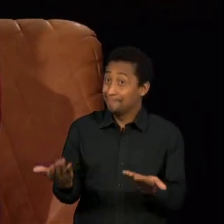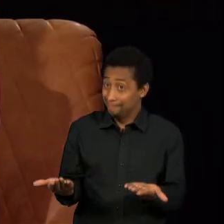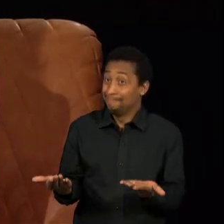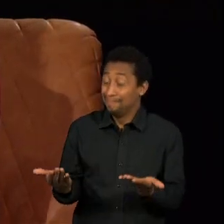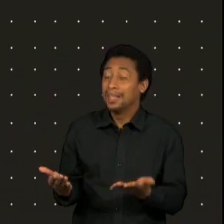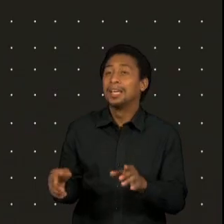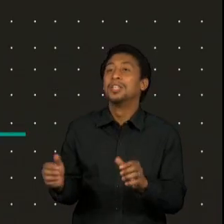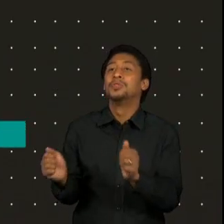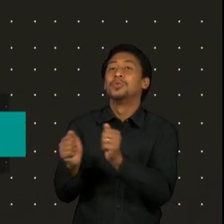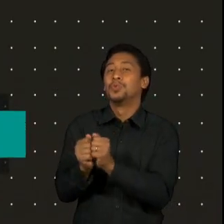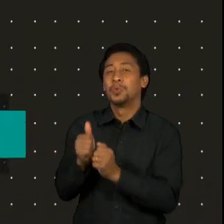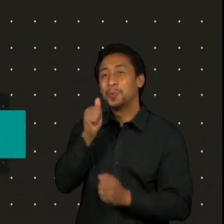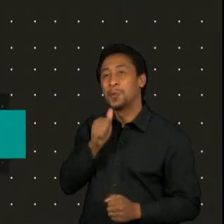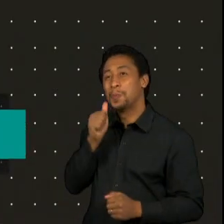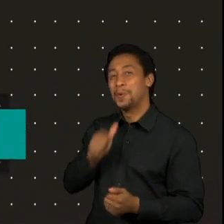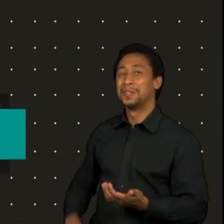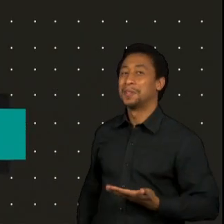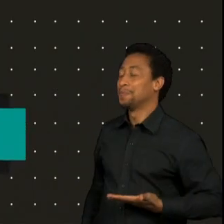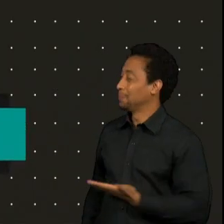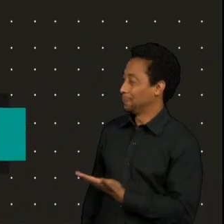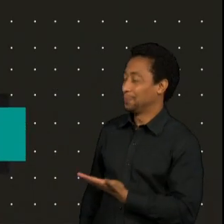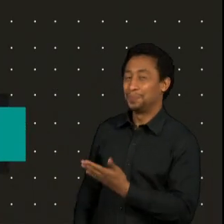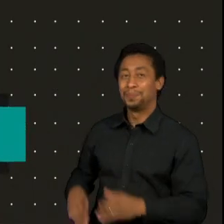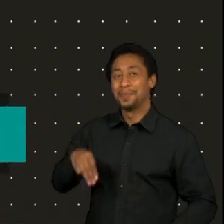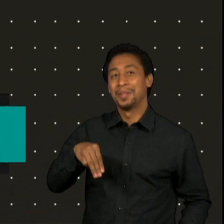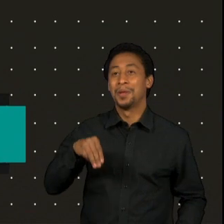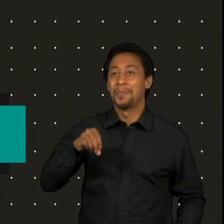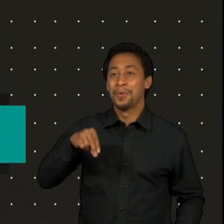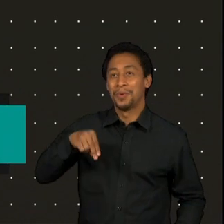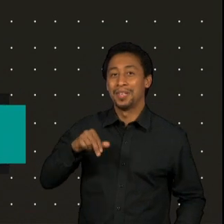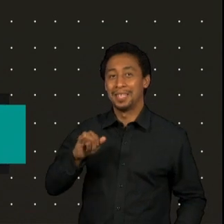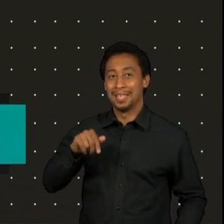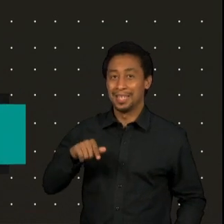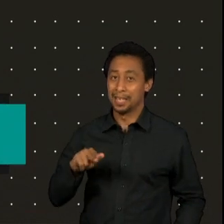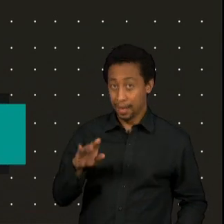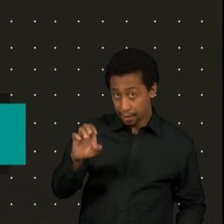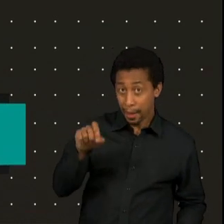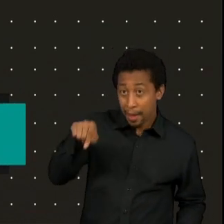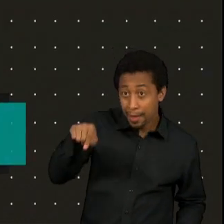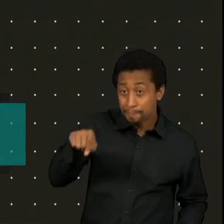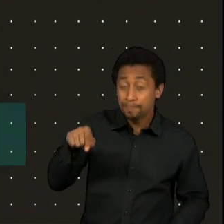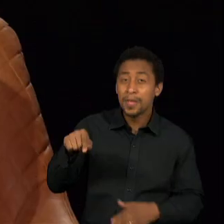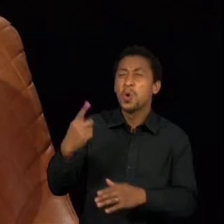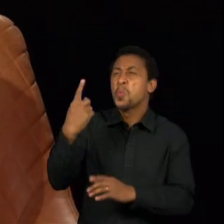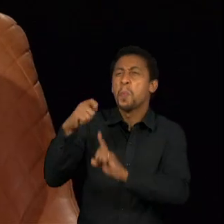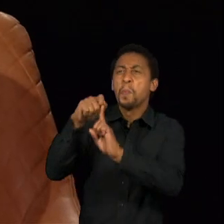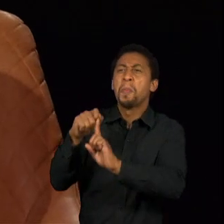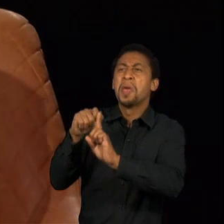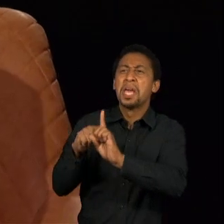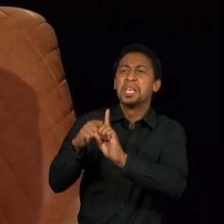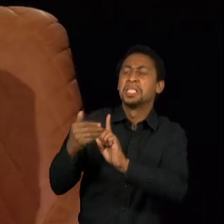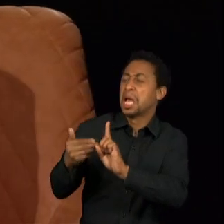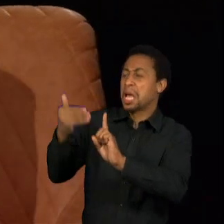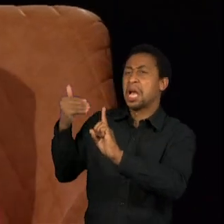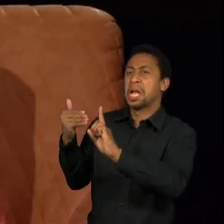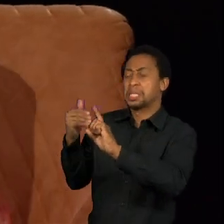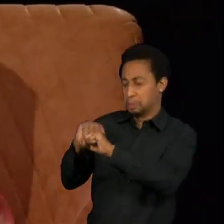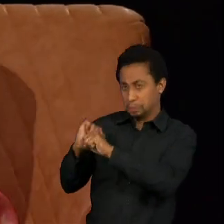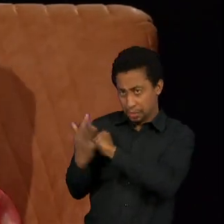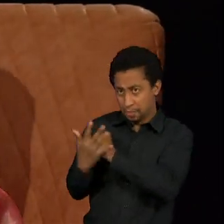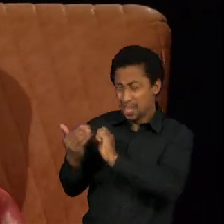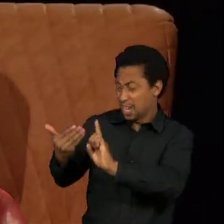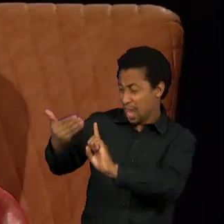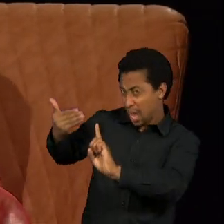um mês antes da pandemia, né, nós estávamos fazendo os 7 afluentes do Rio Horta.